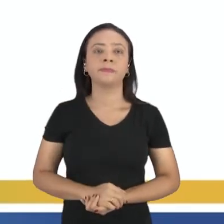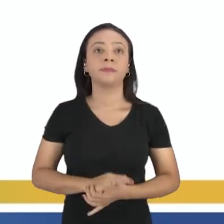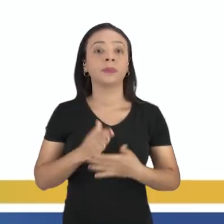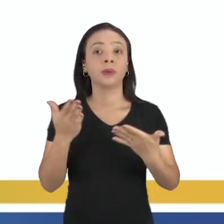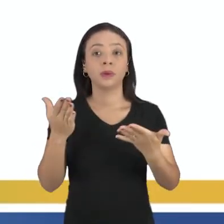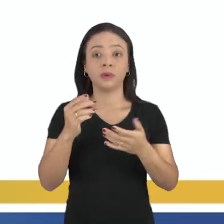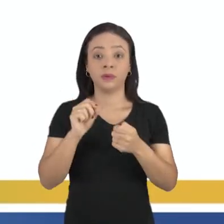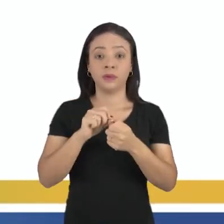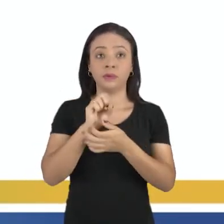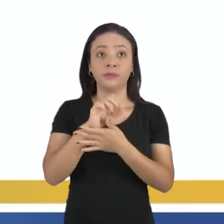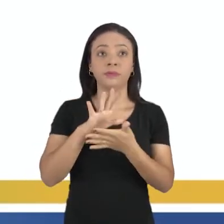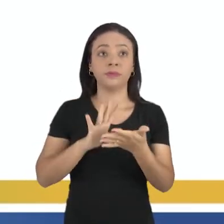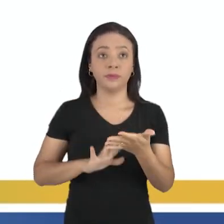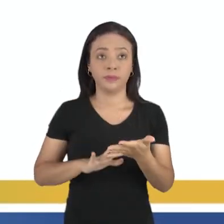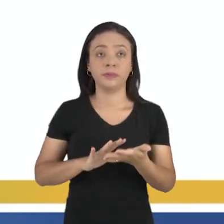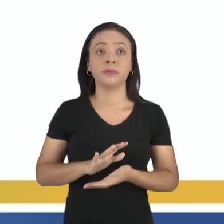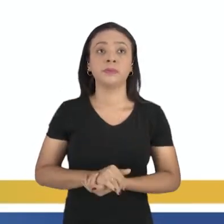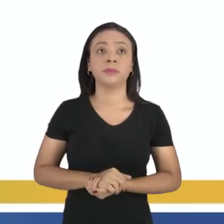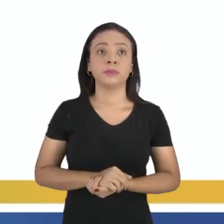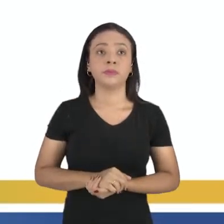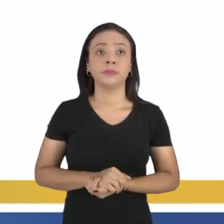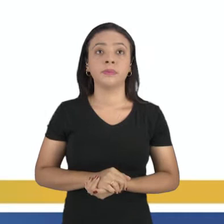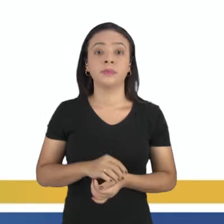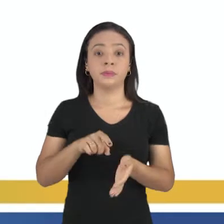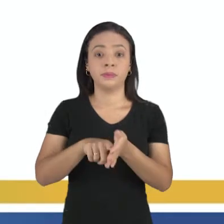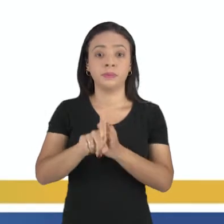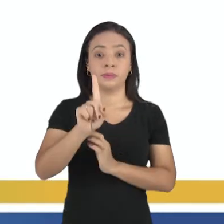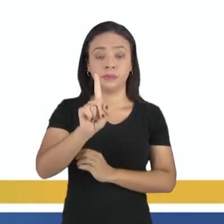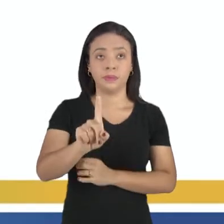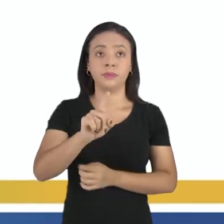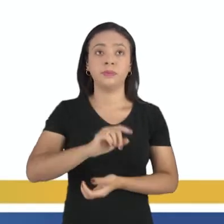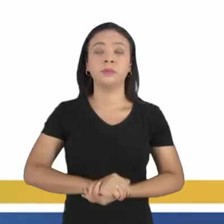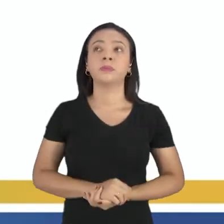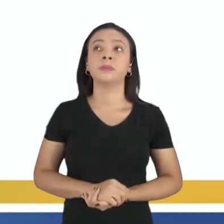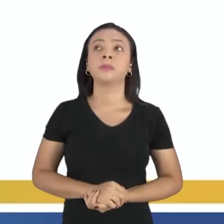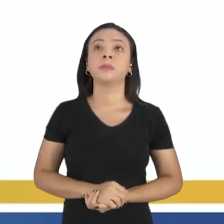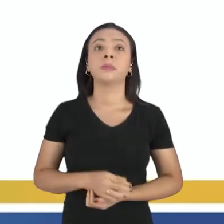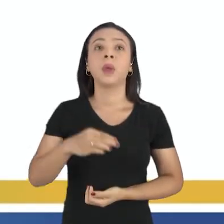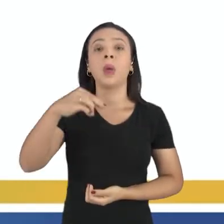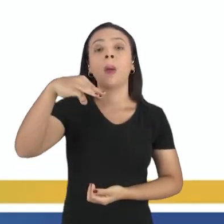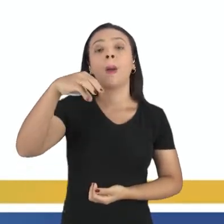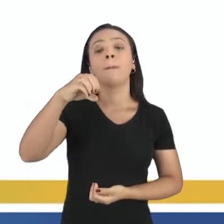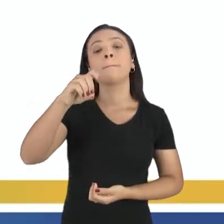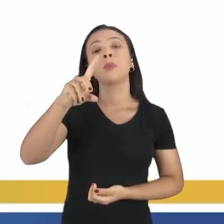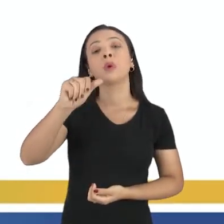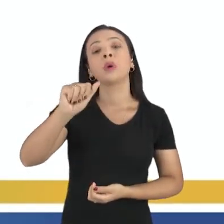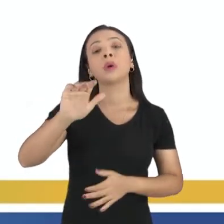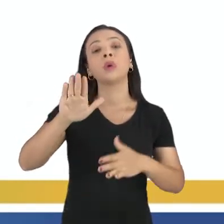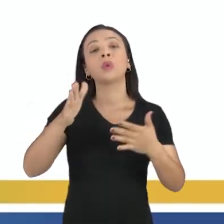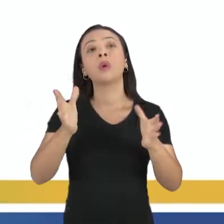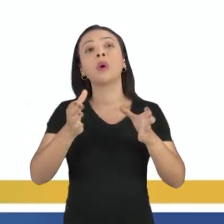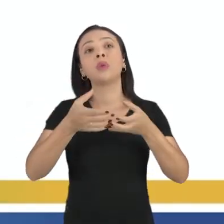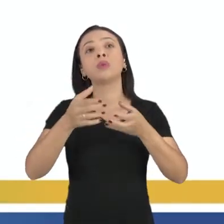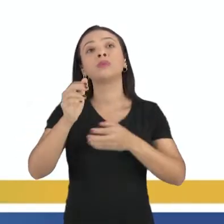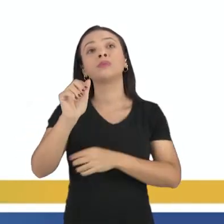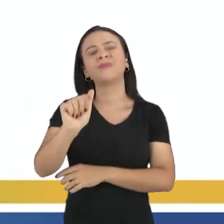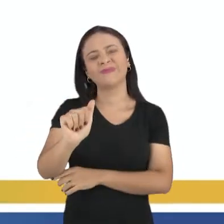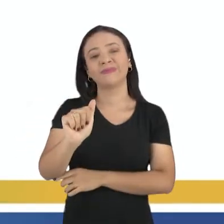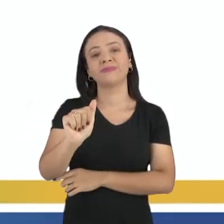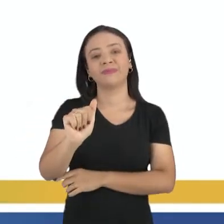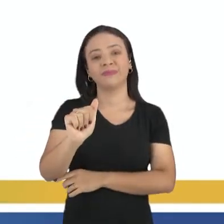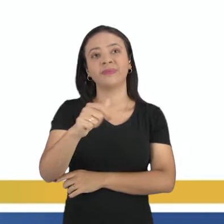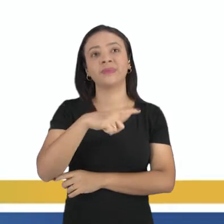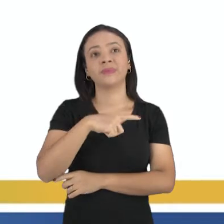Então, vamos exercitar um pouquinho agora. Vamos lá para o exercício de número 1. Qual é a moda do conjunto A, O conjunto